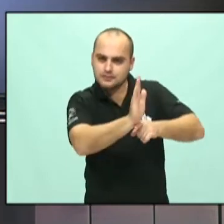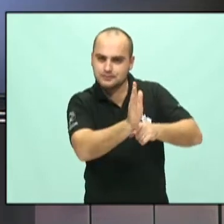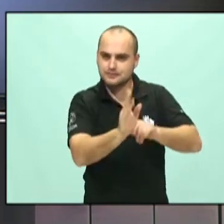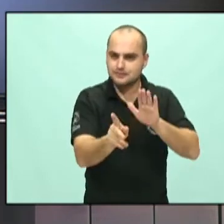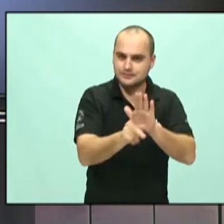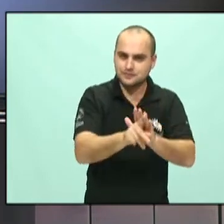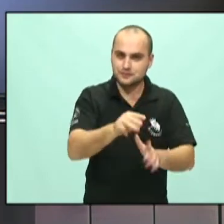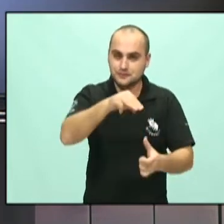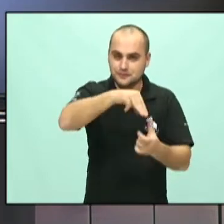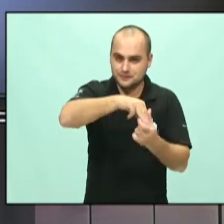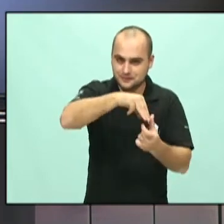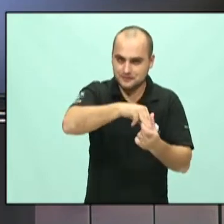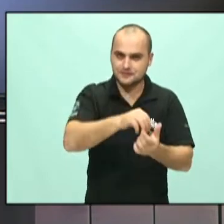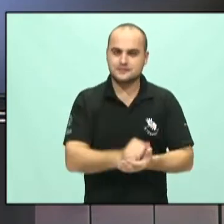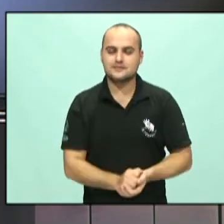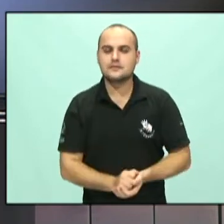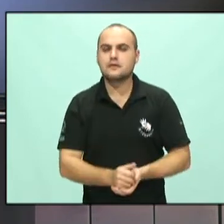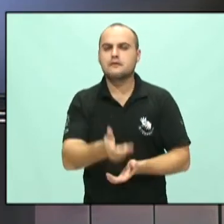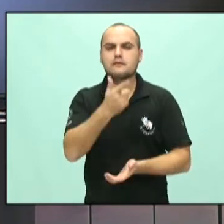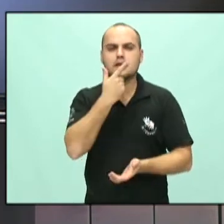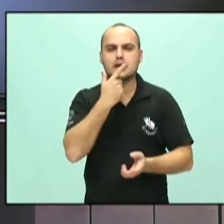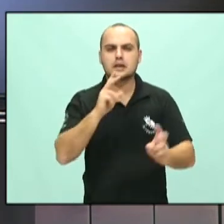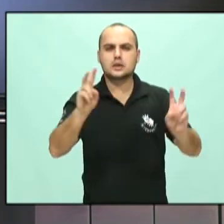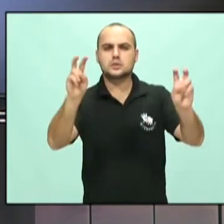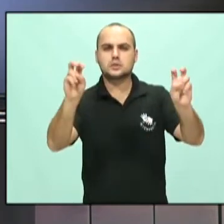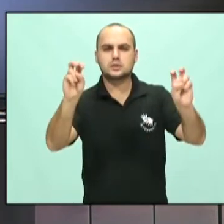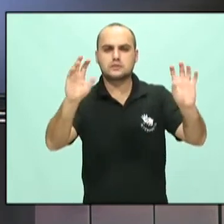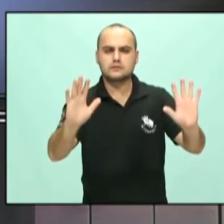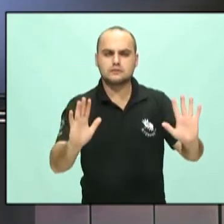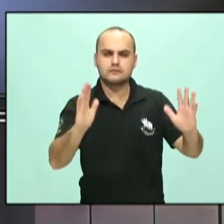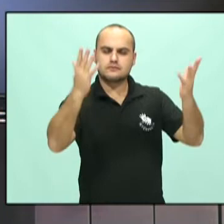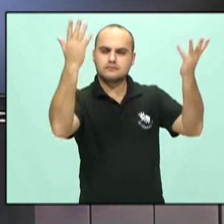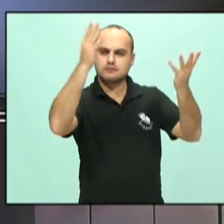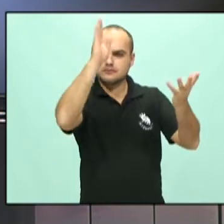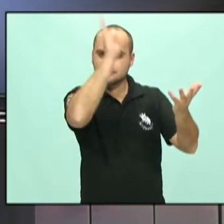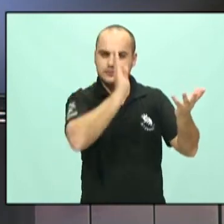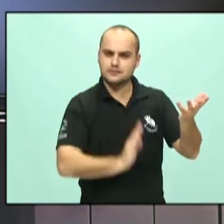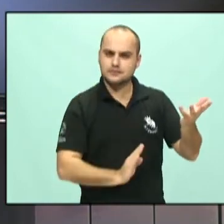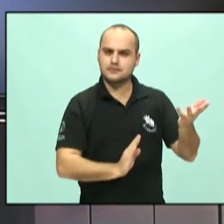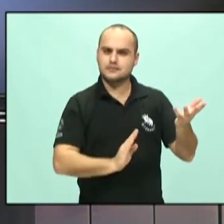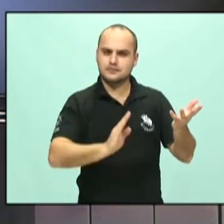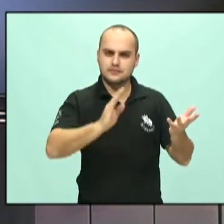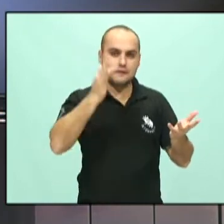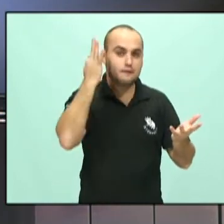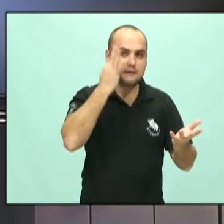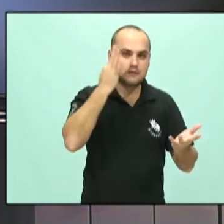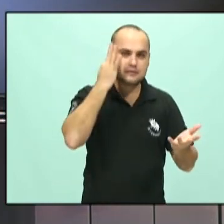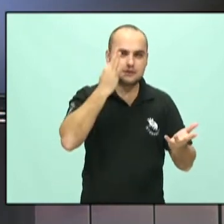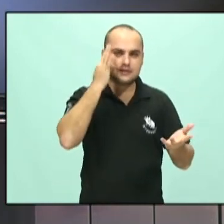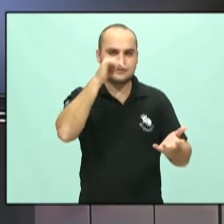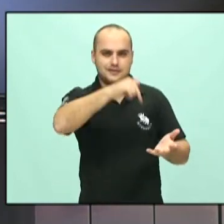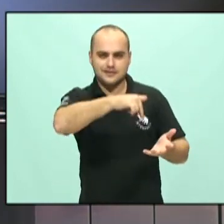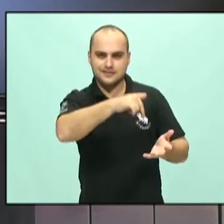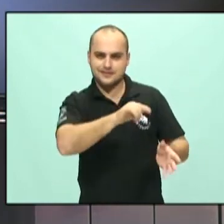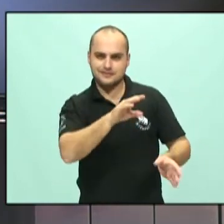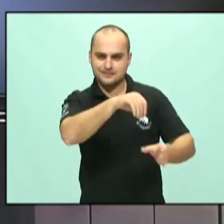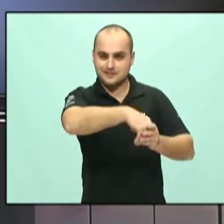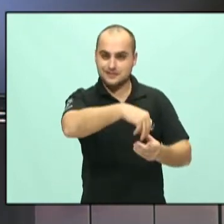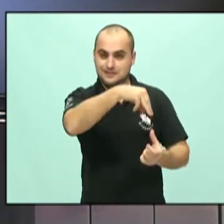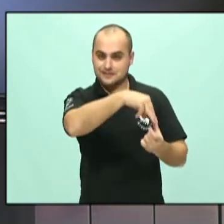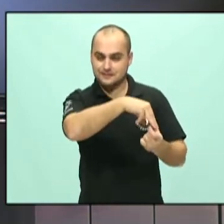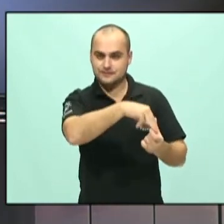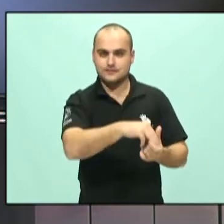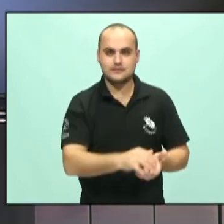da Univali. Nós estamos falando a respeito do Festival Nacional de Cinema Universitário. Tainha Dourada está conosco nesse segundo bloco,